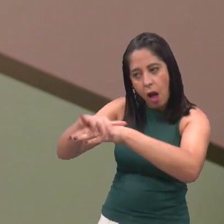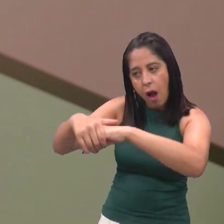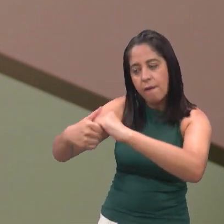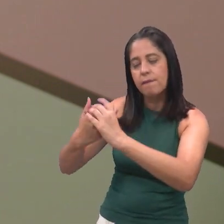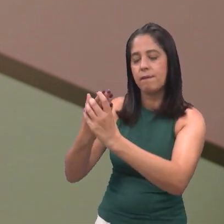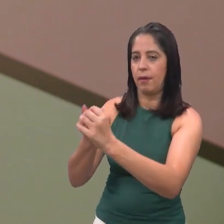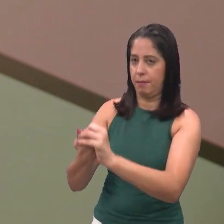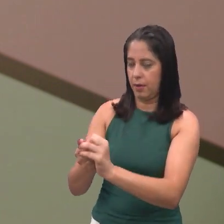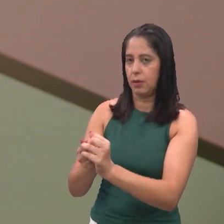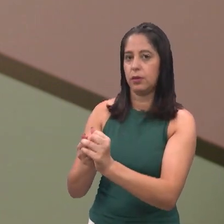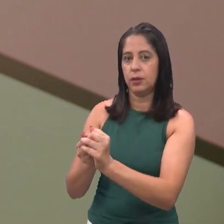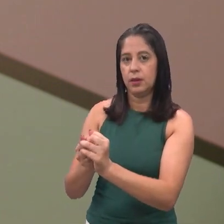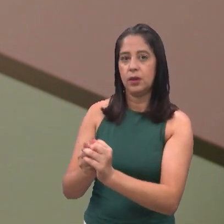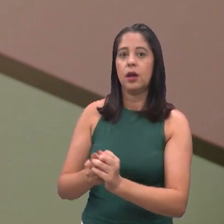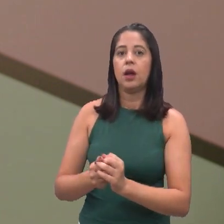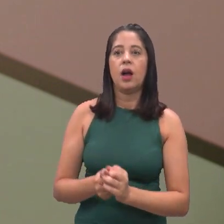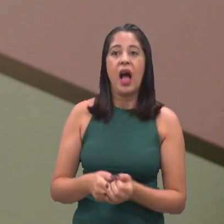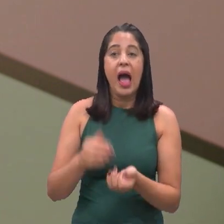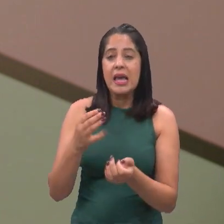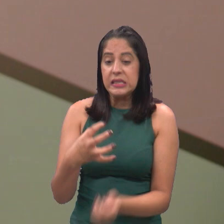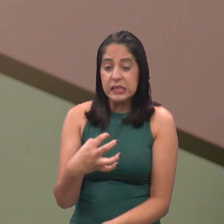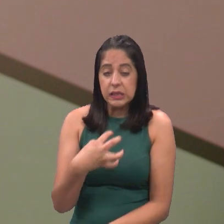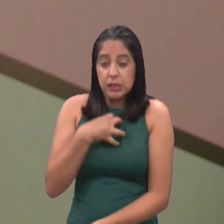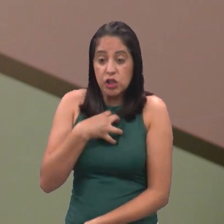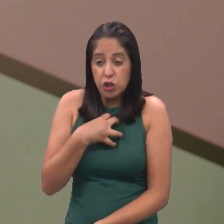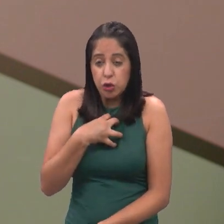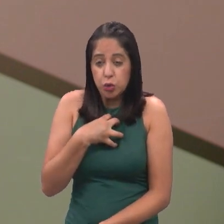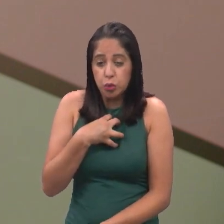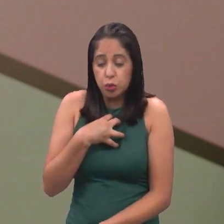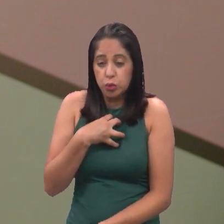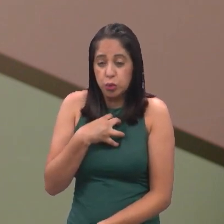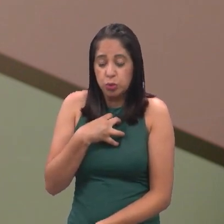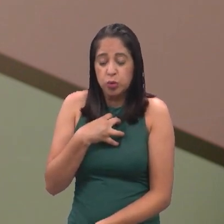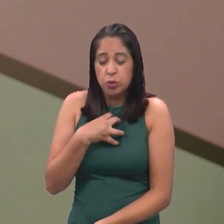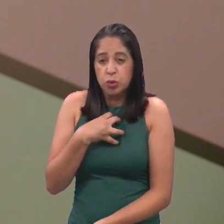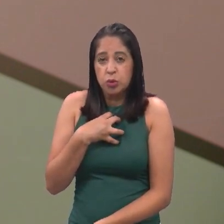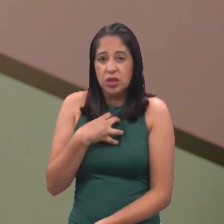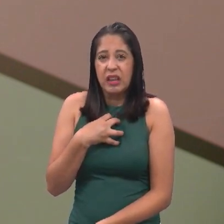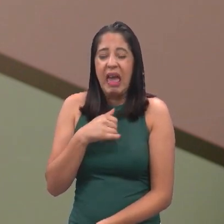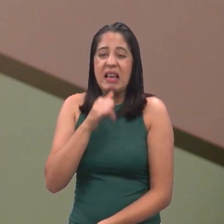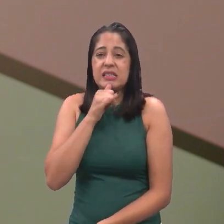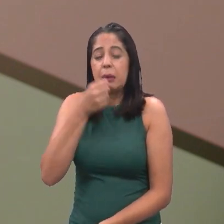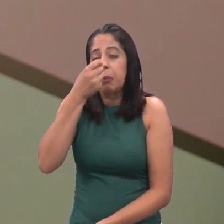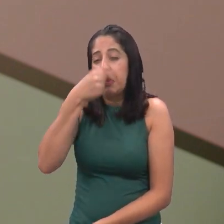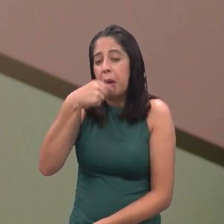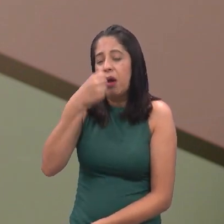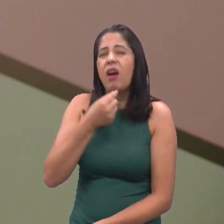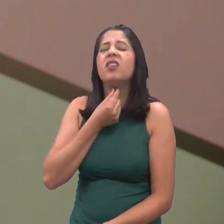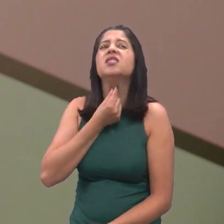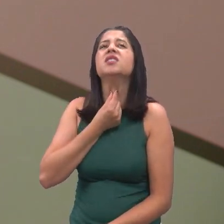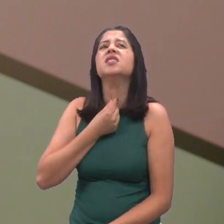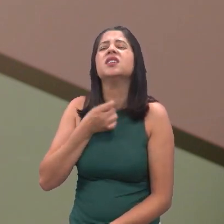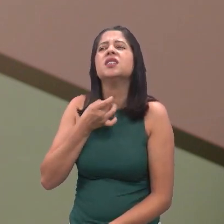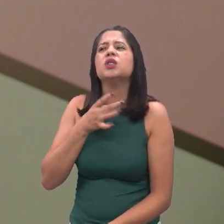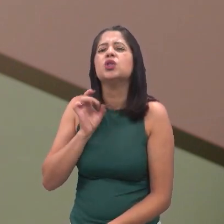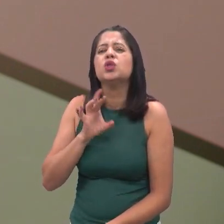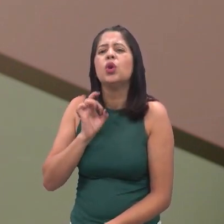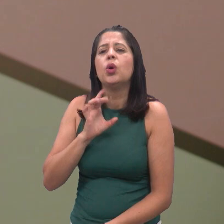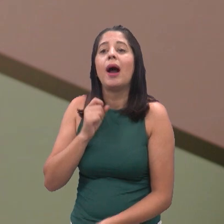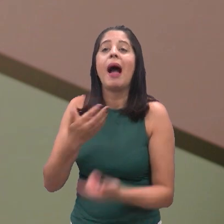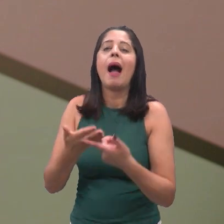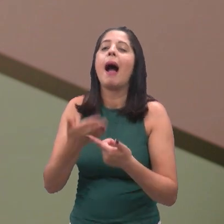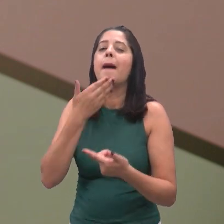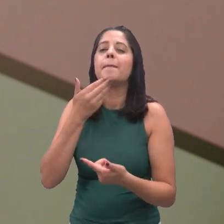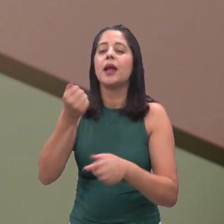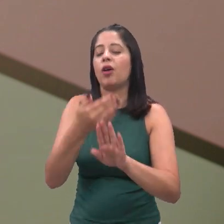coisa. Começou com algum sintoma, alguém dentro de casa, eu tô com uma coriza, eu tô com uma dor de garganta, já fica afastado daquela